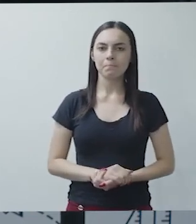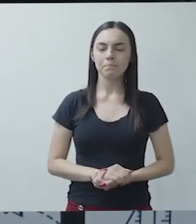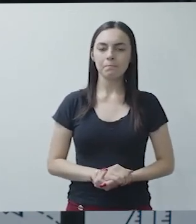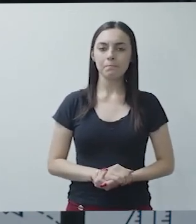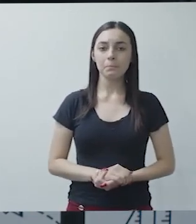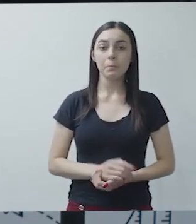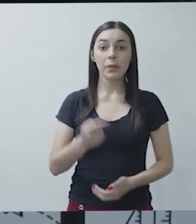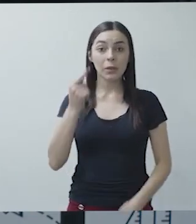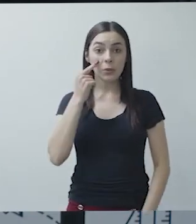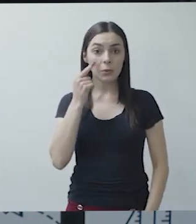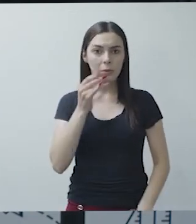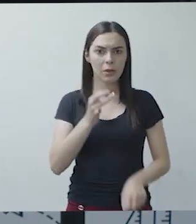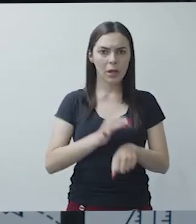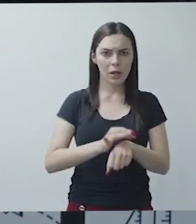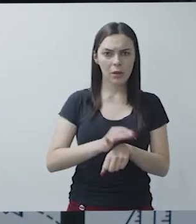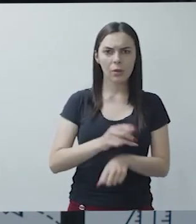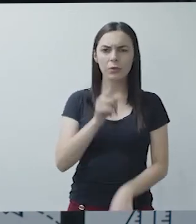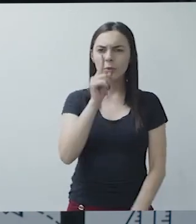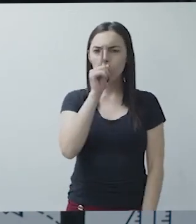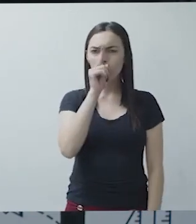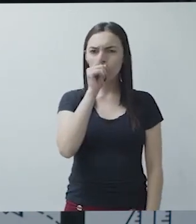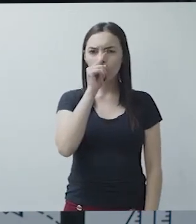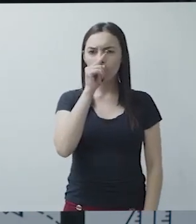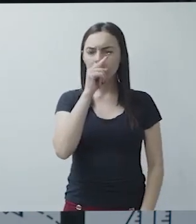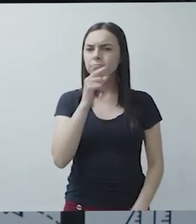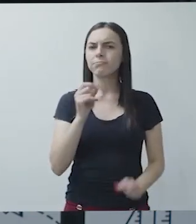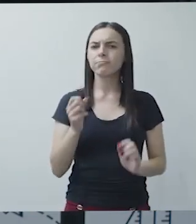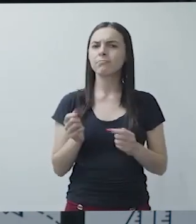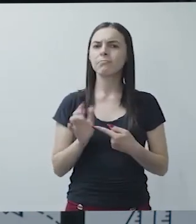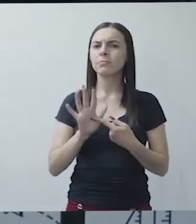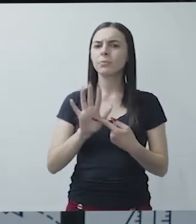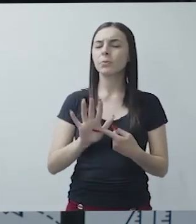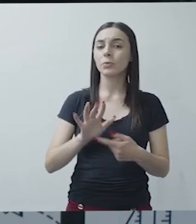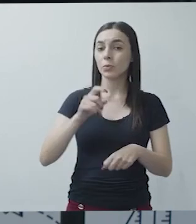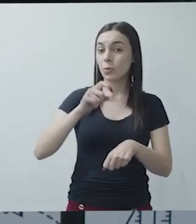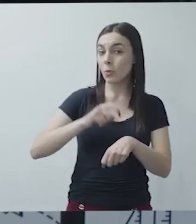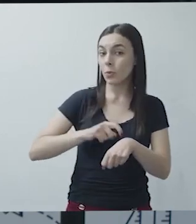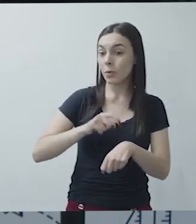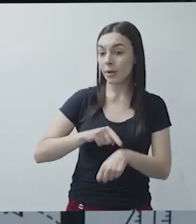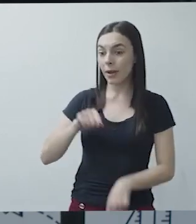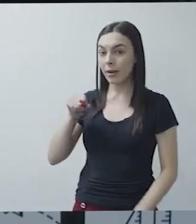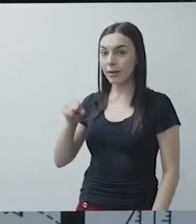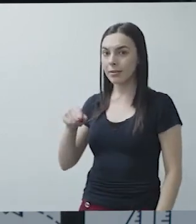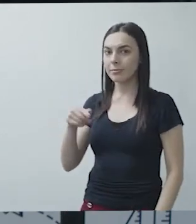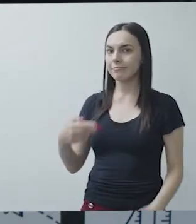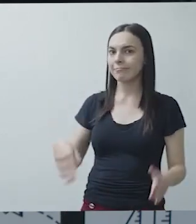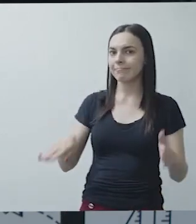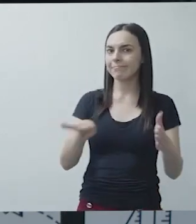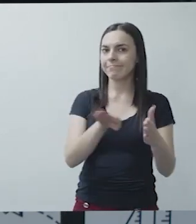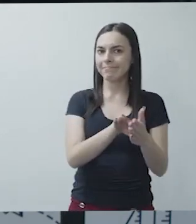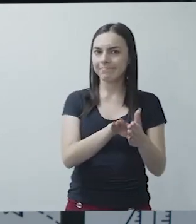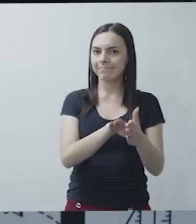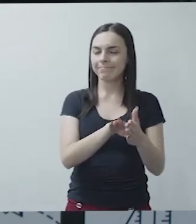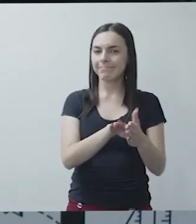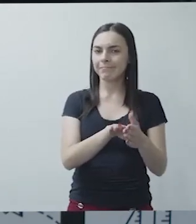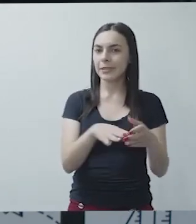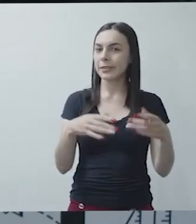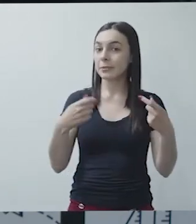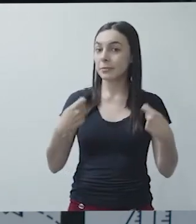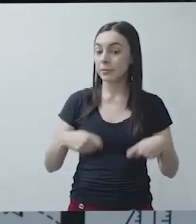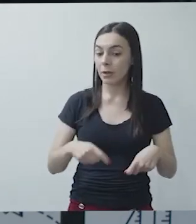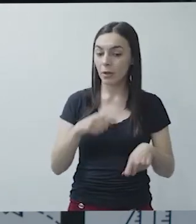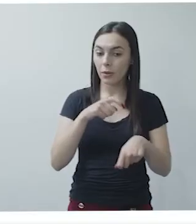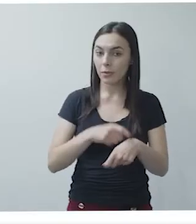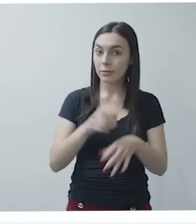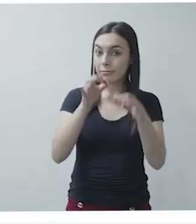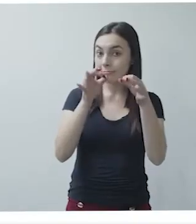o ponteiro pequeno está marcando o horário que a Ana chegou. A Ana precisava chegar às